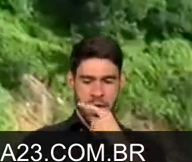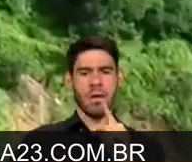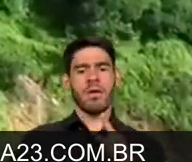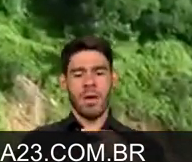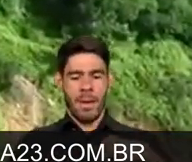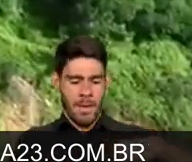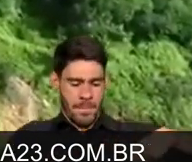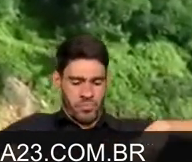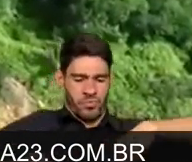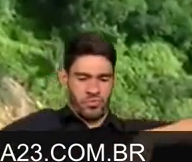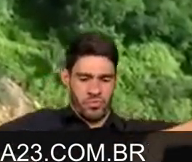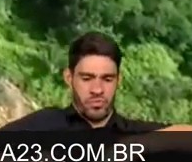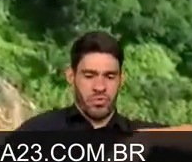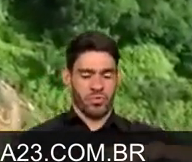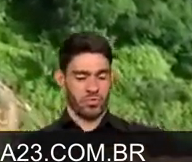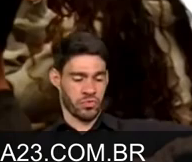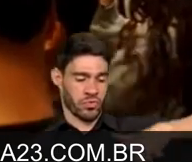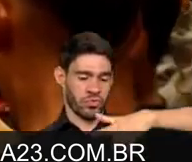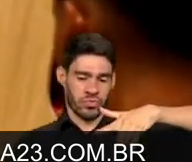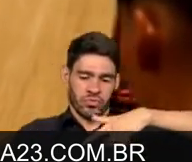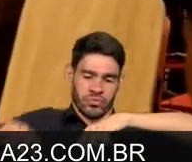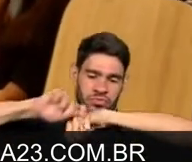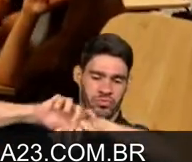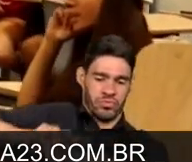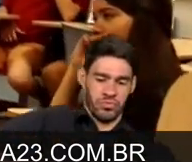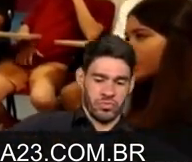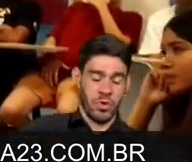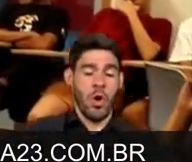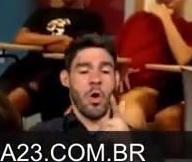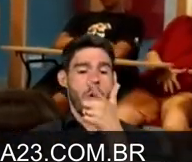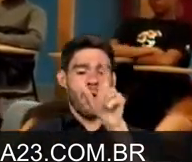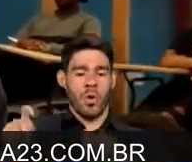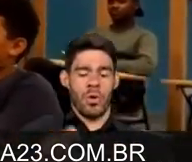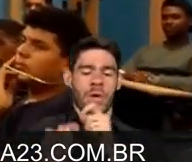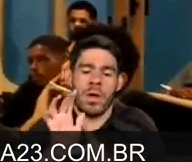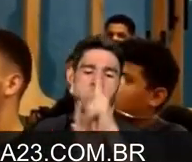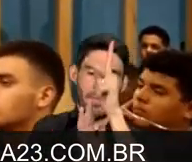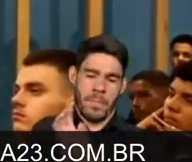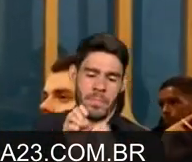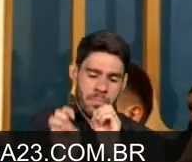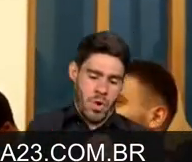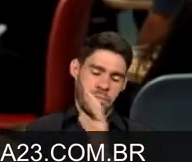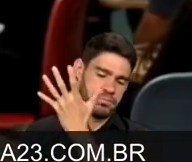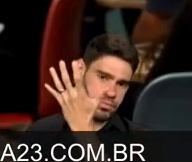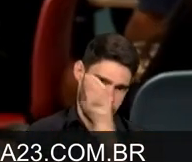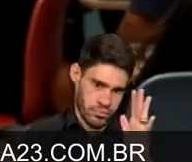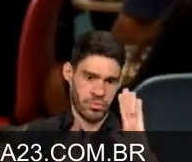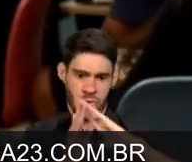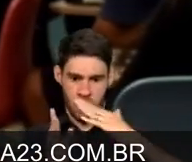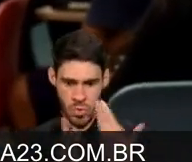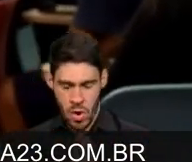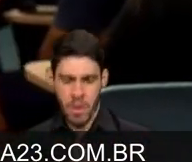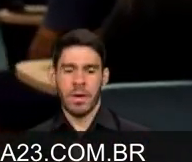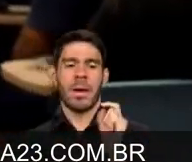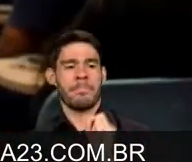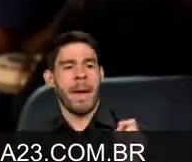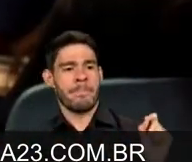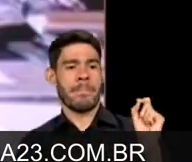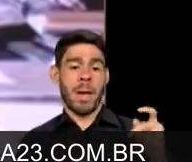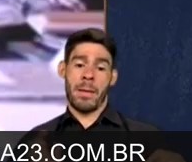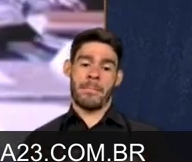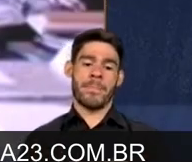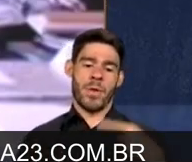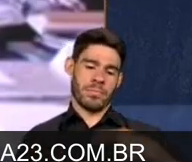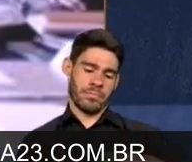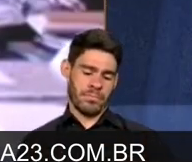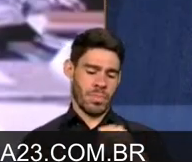são dispersas por um drone. Outra iniciativa é o projeto de educação ambiental nas escolas de São Sebastião.